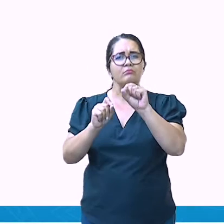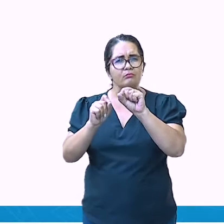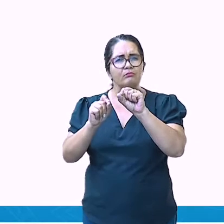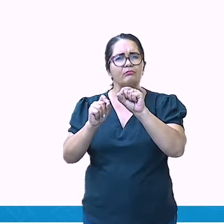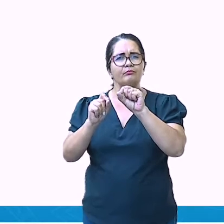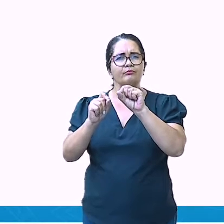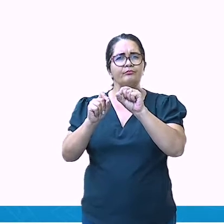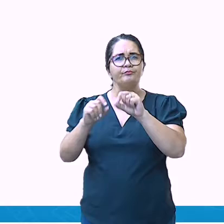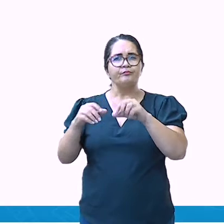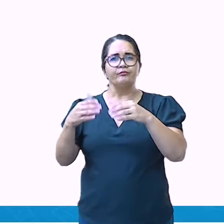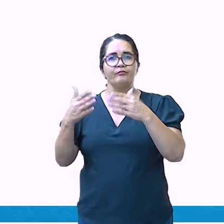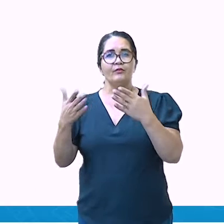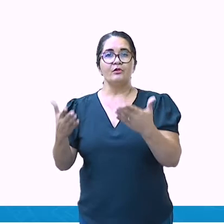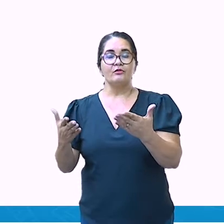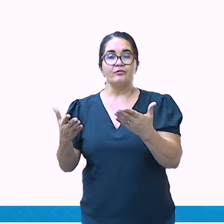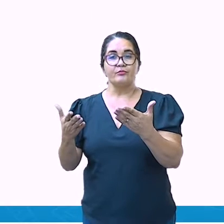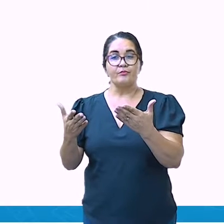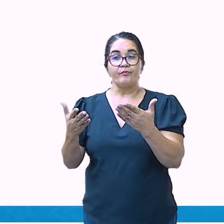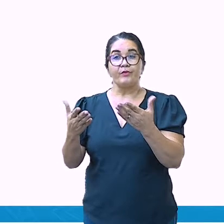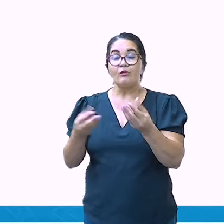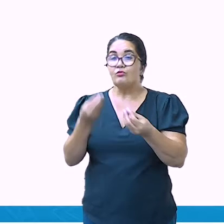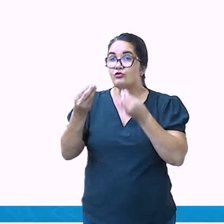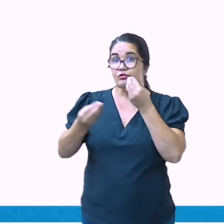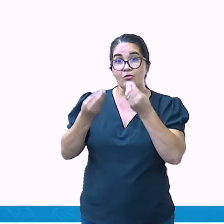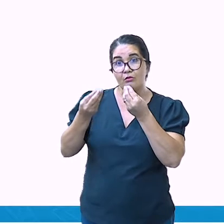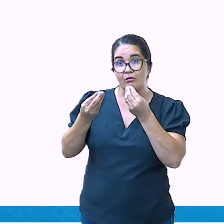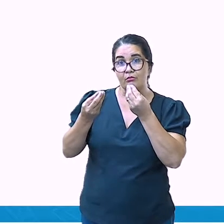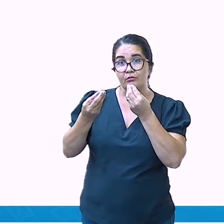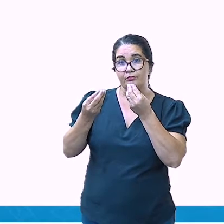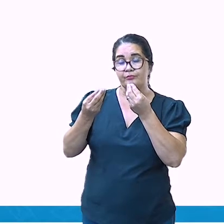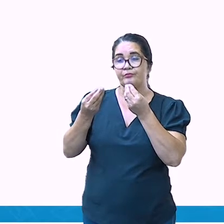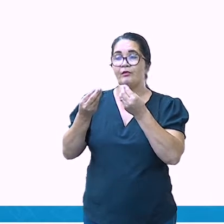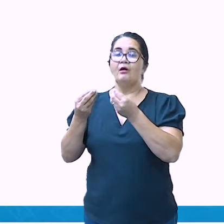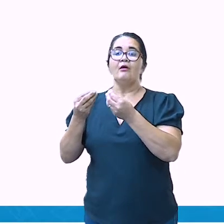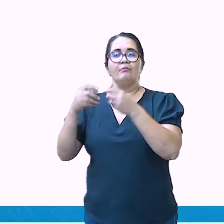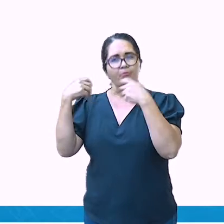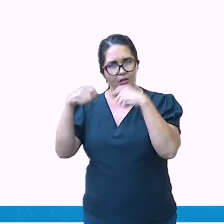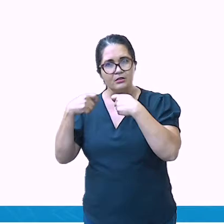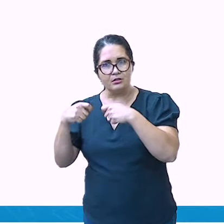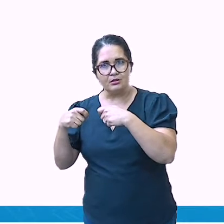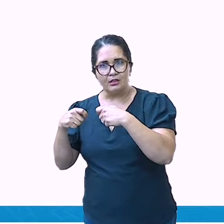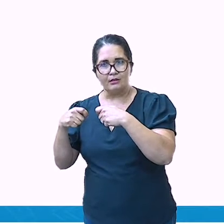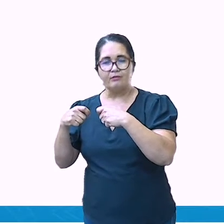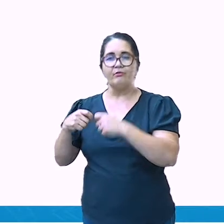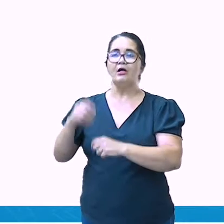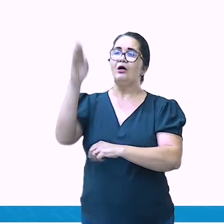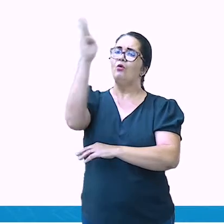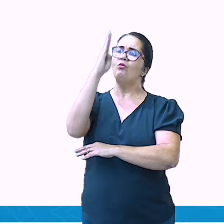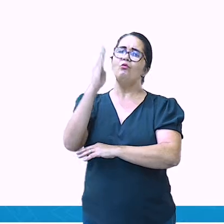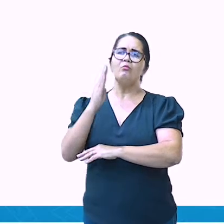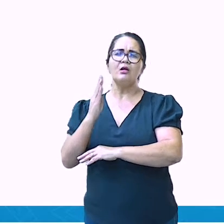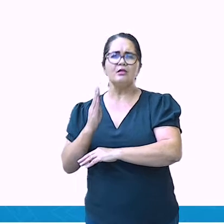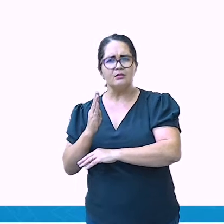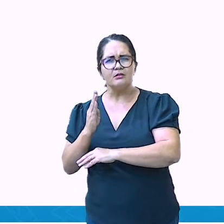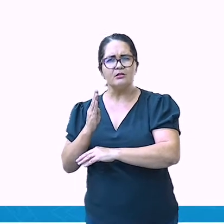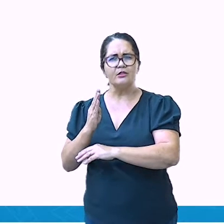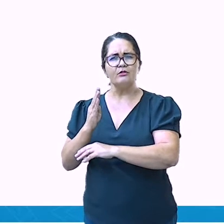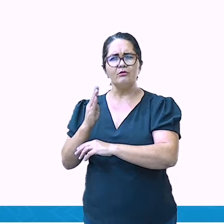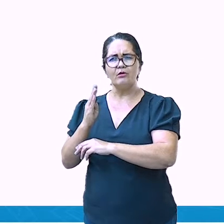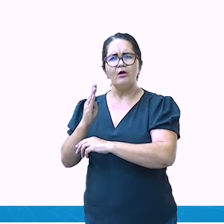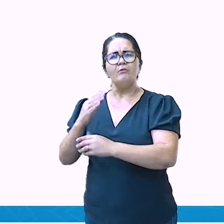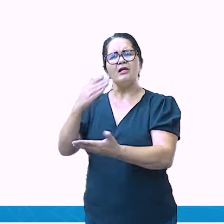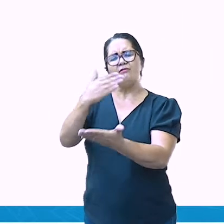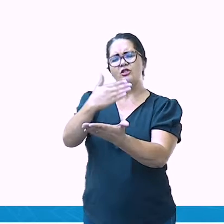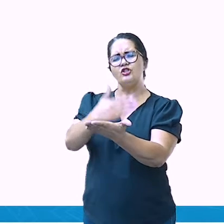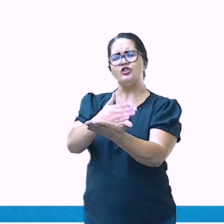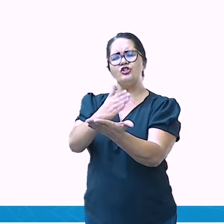Então, ali eles regionalizaram, eles dividiram por região. Então, vamos entender primeiro o